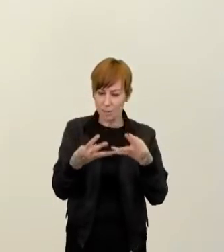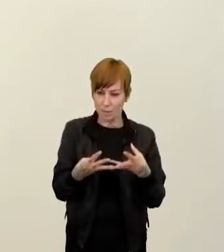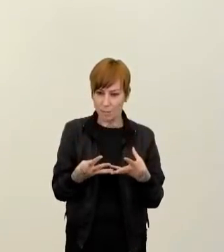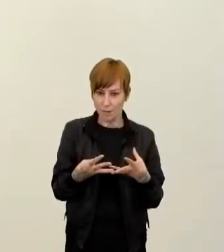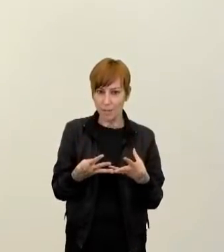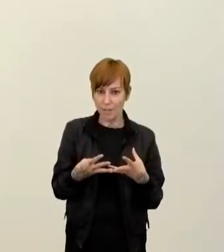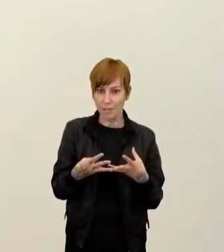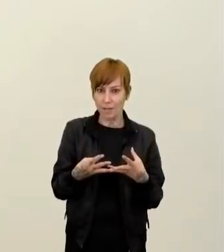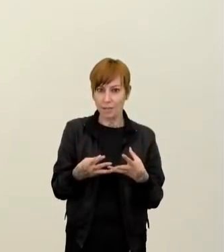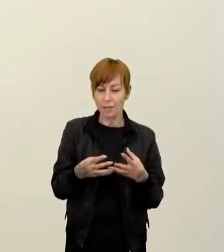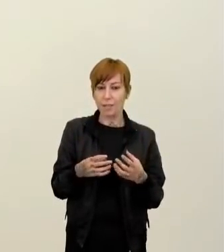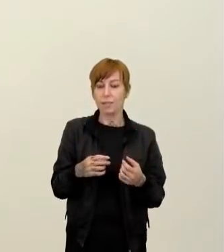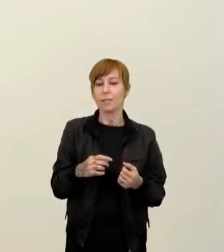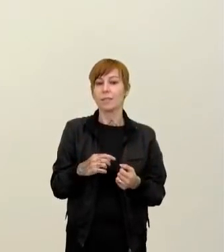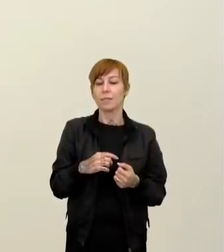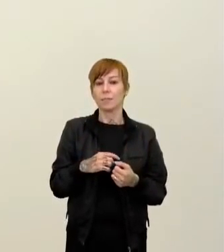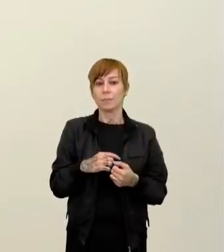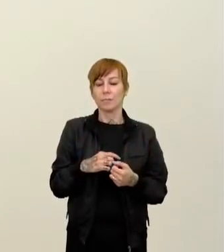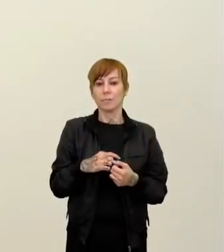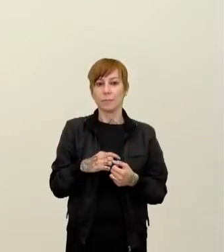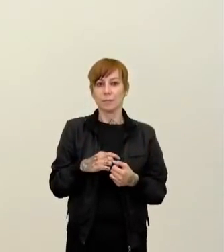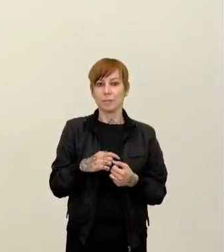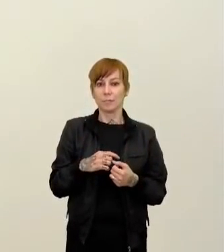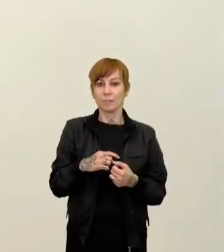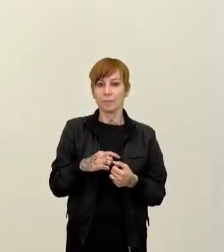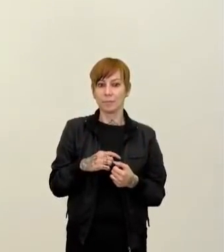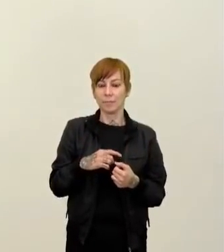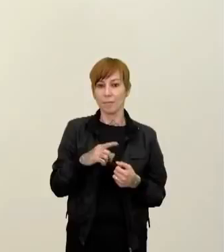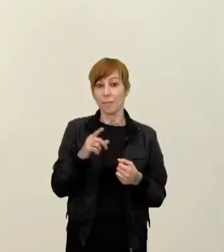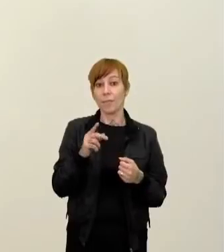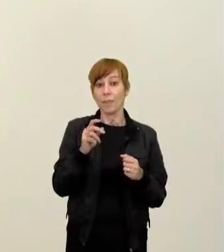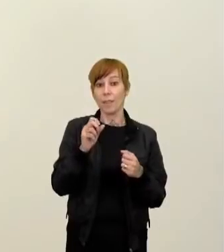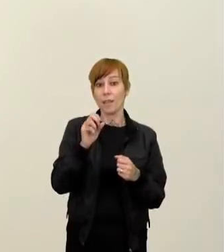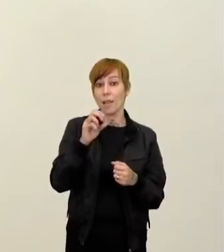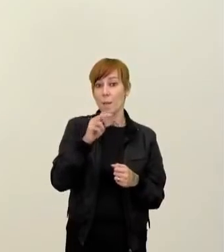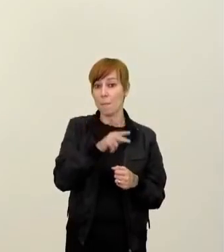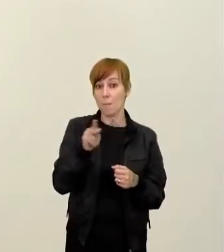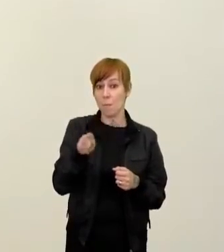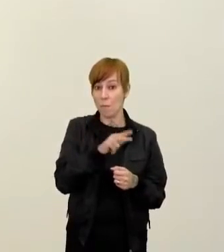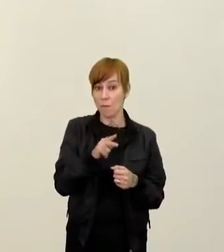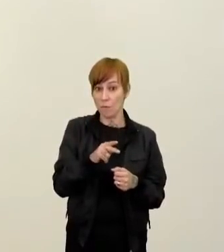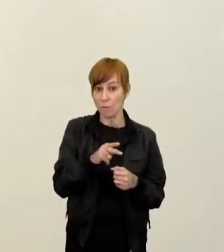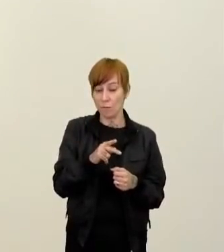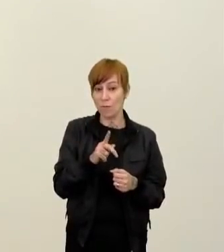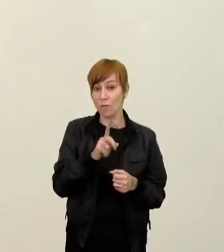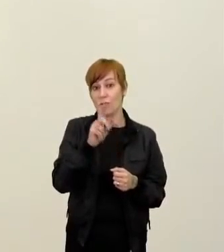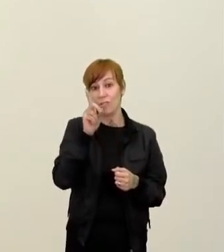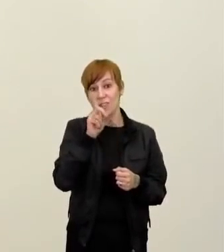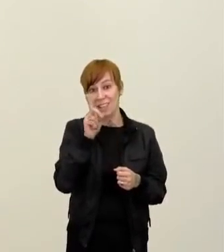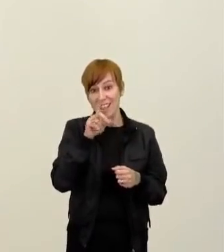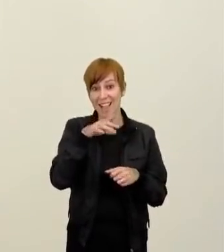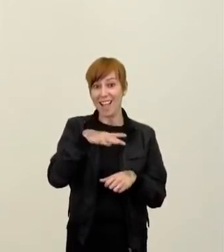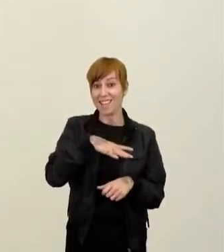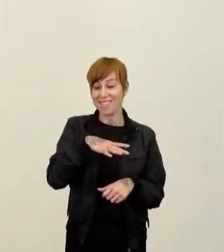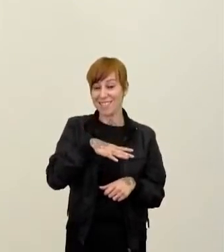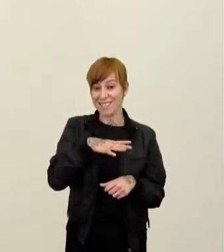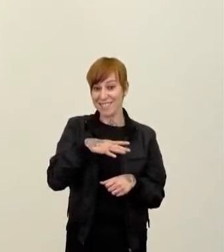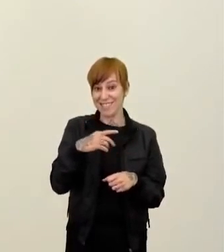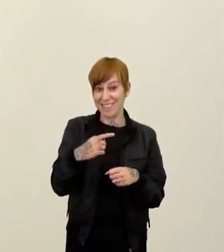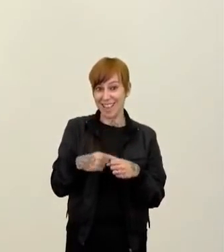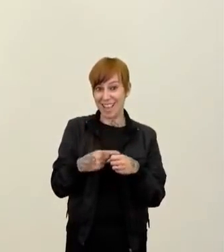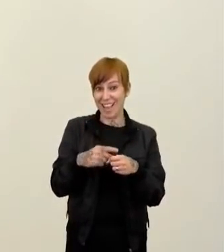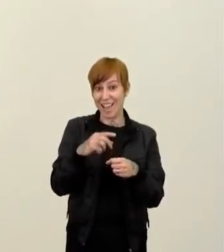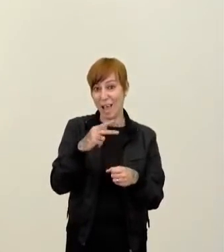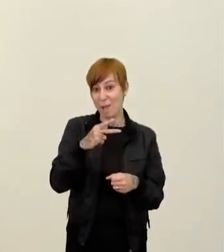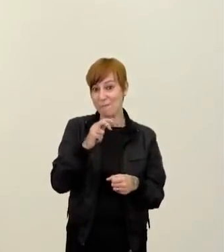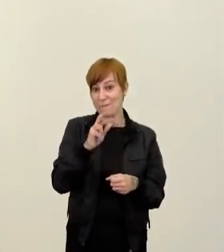potência aí, tá bom? E a Carla lá da Escola Portal da Jureia, lá em Peruíbe. Lugar feio, viu, Vivi? Já tive lá. É